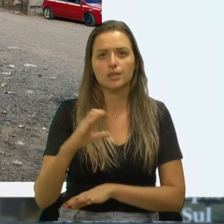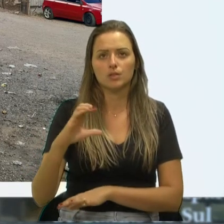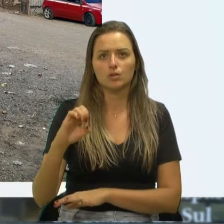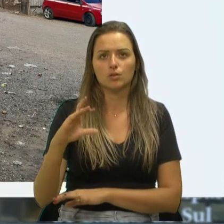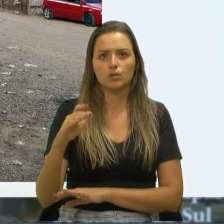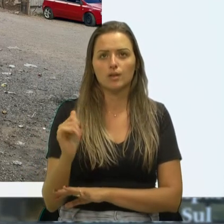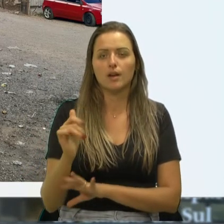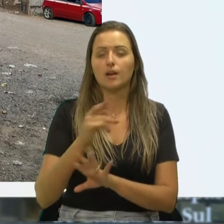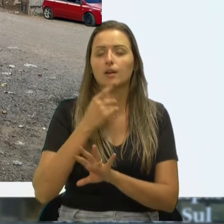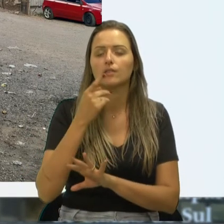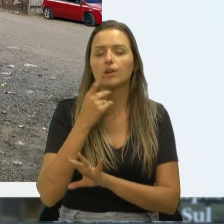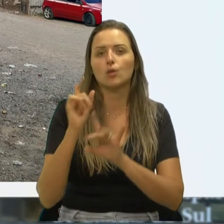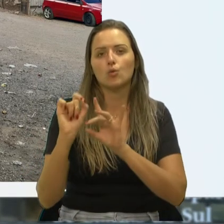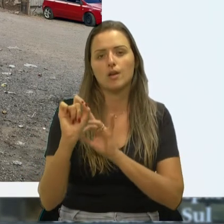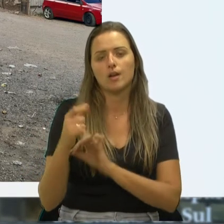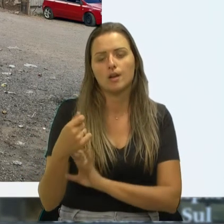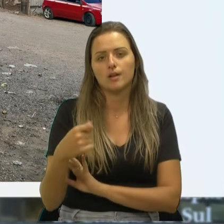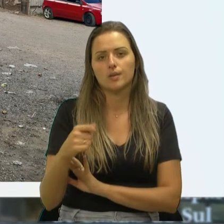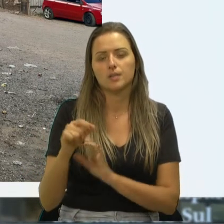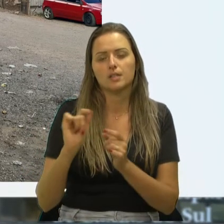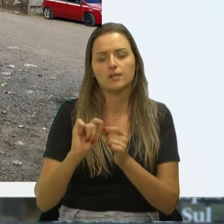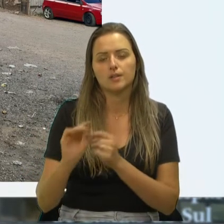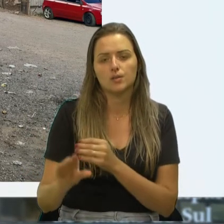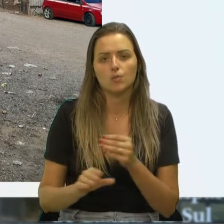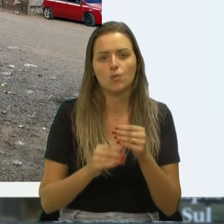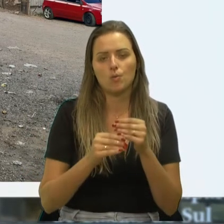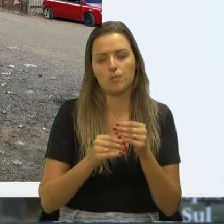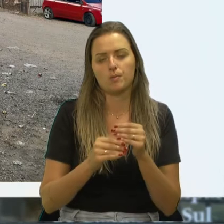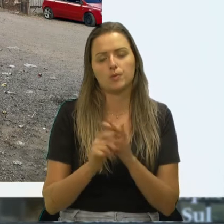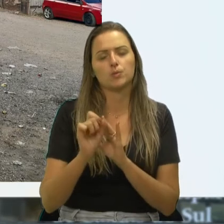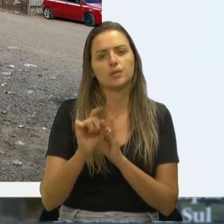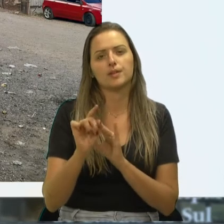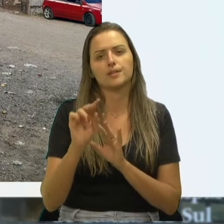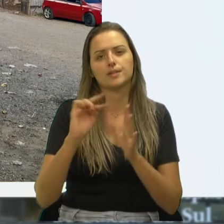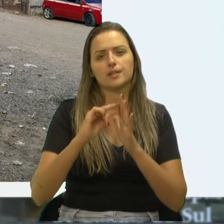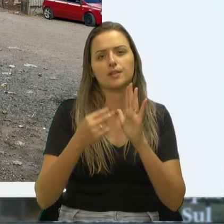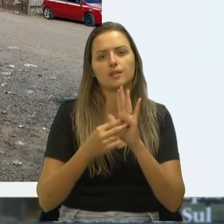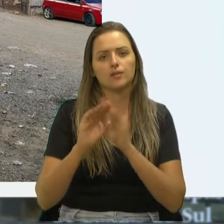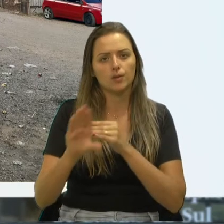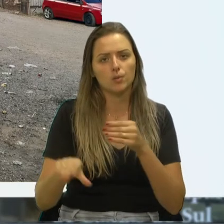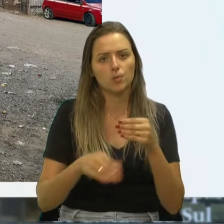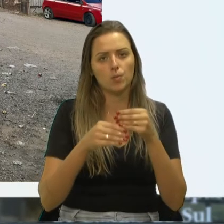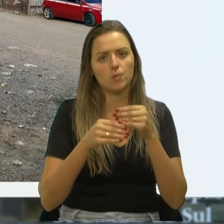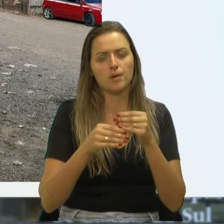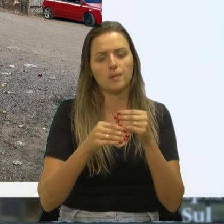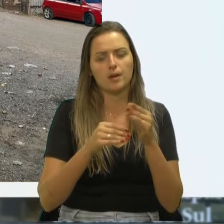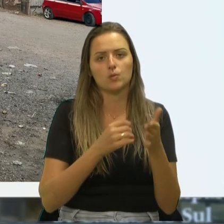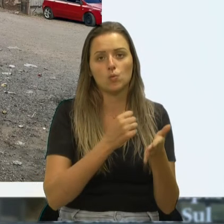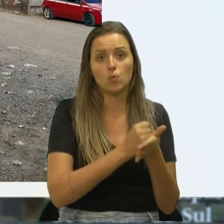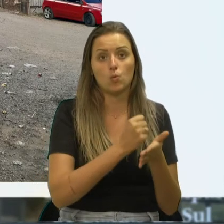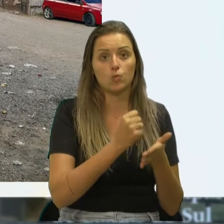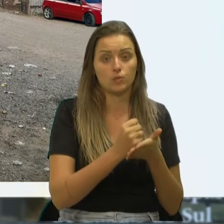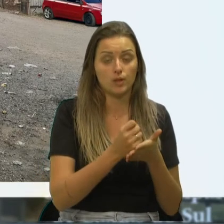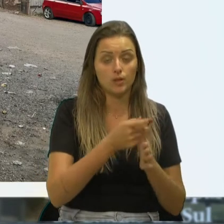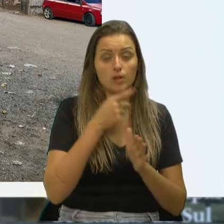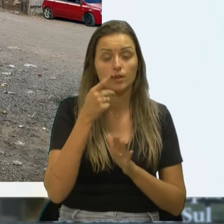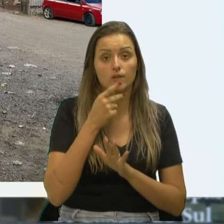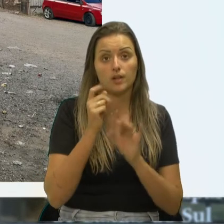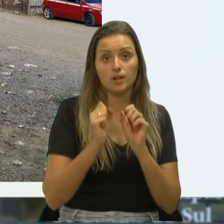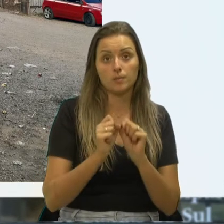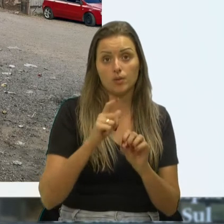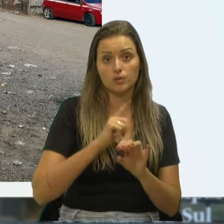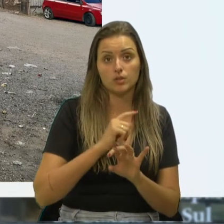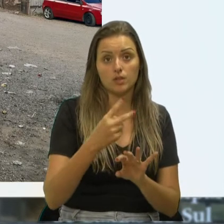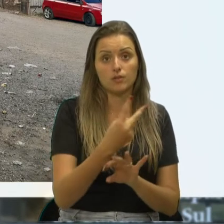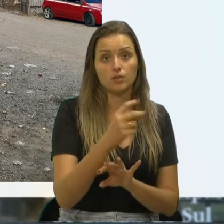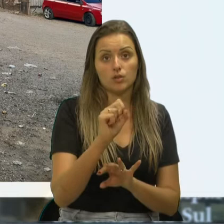até diz que é necessário fazer um aditivo. O que, que é um aditivo para nós entender? O contrato, ele diz que pode ter